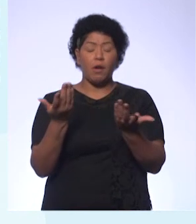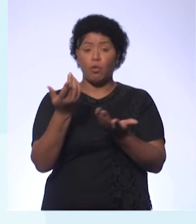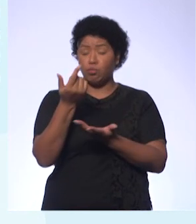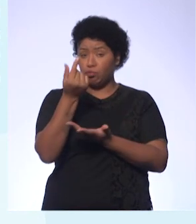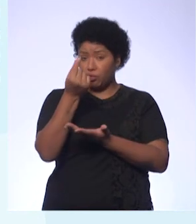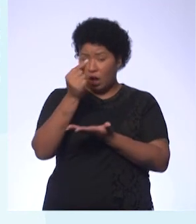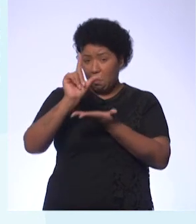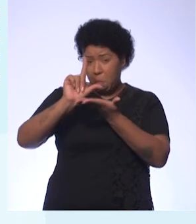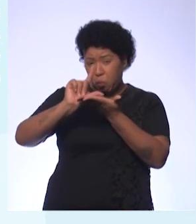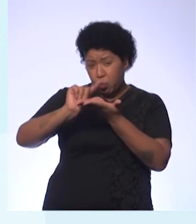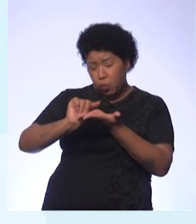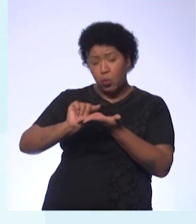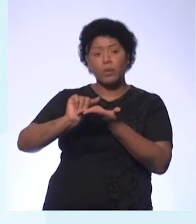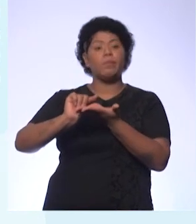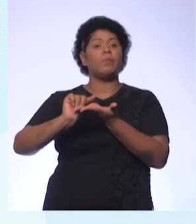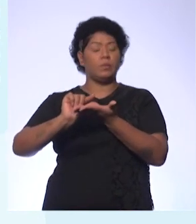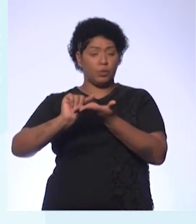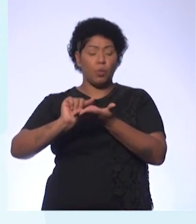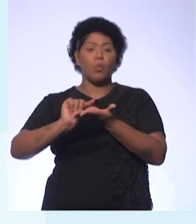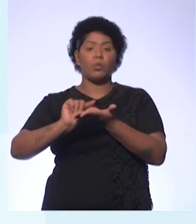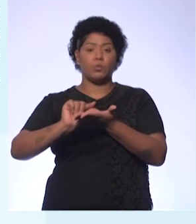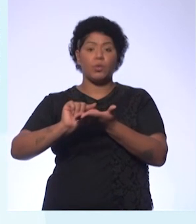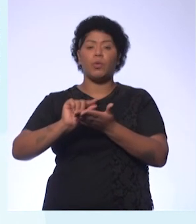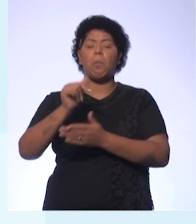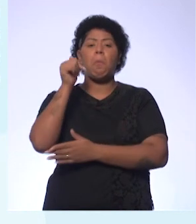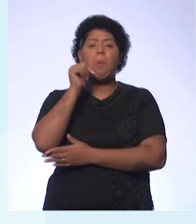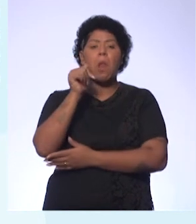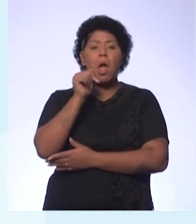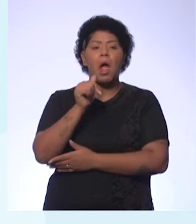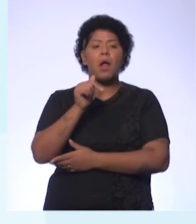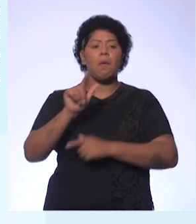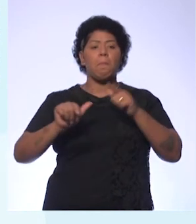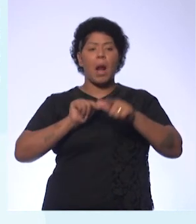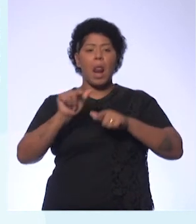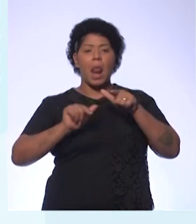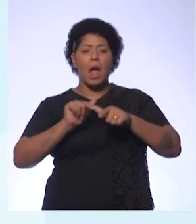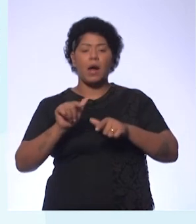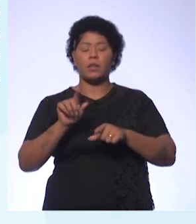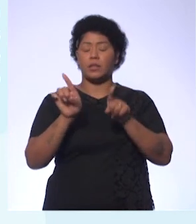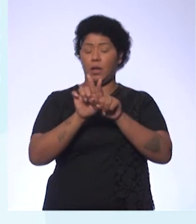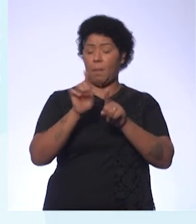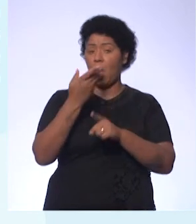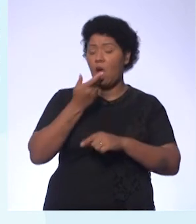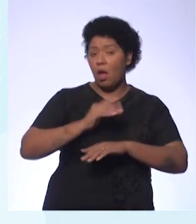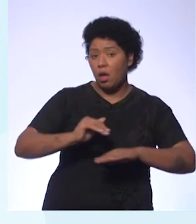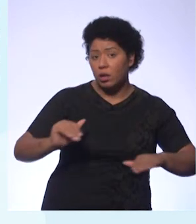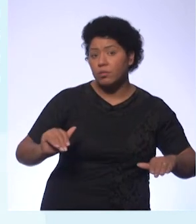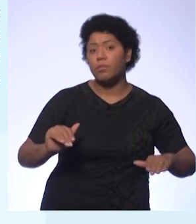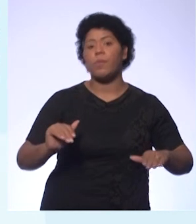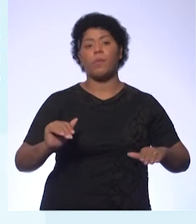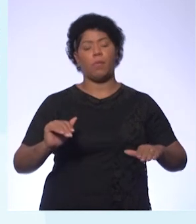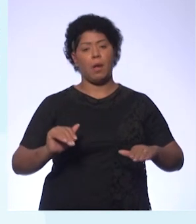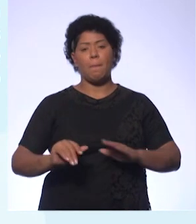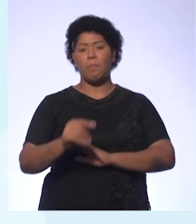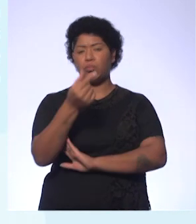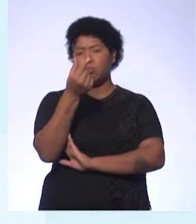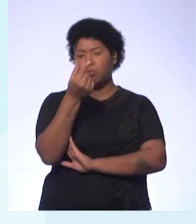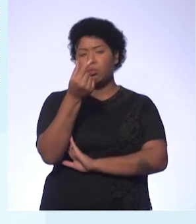no caso de mulheres e crianças, que recebiam apenas uma pequena parcela em relação ao que os homens